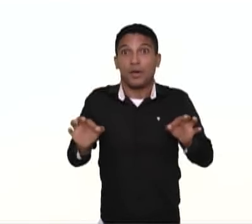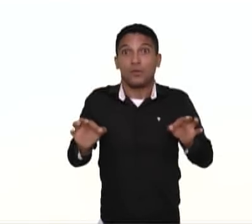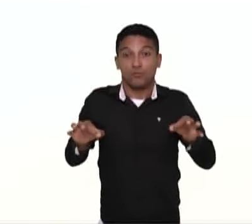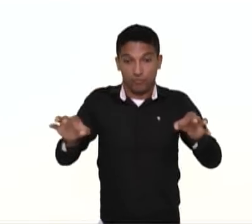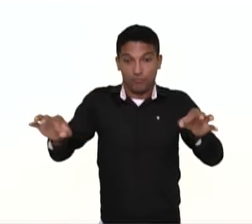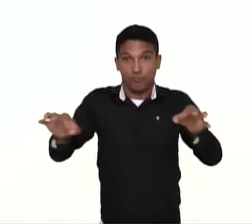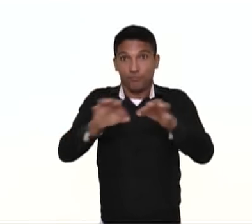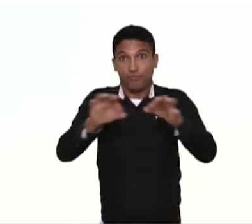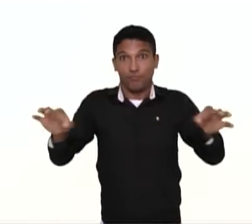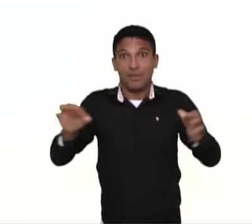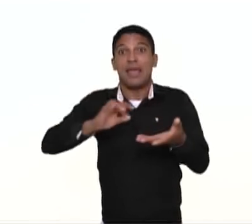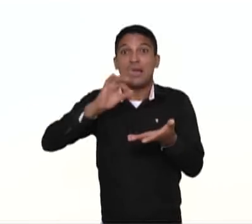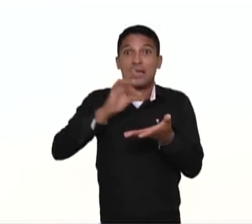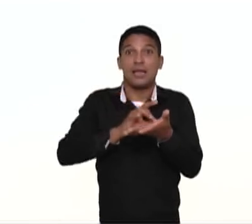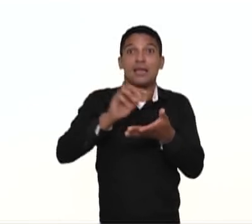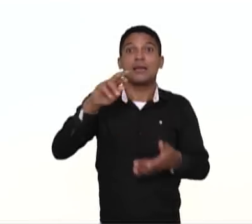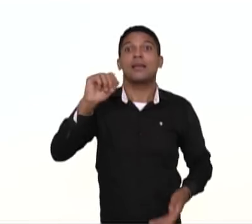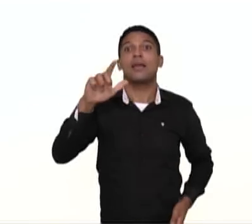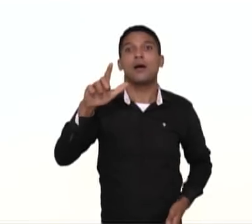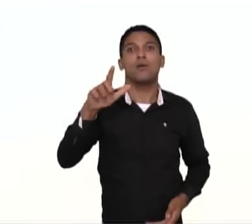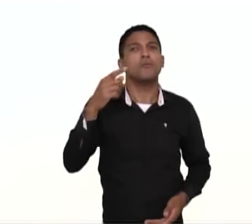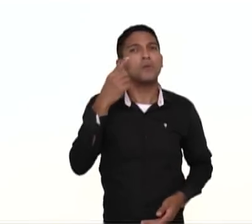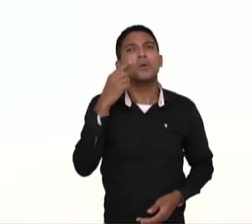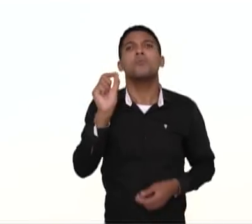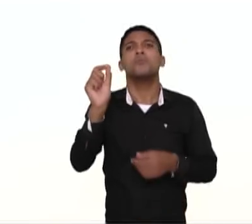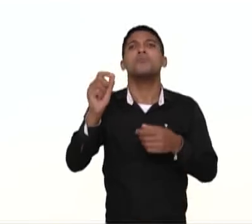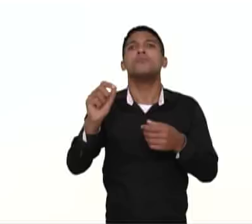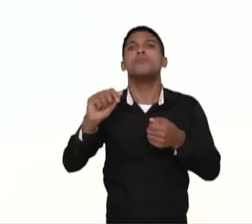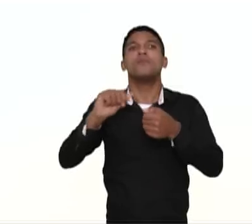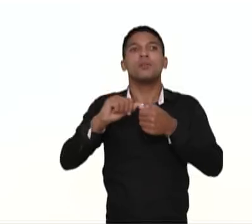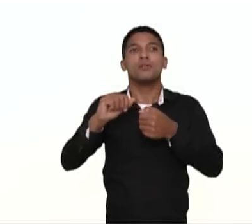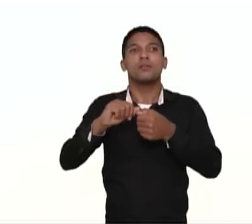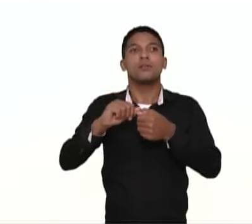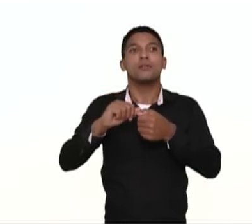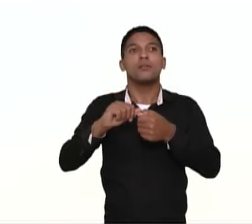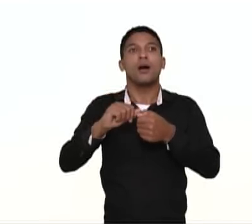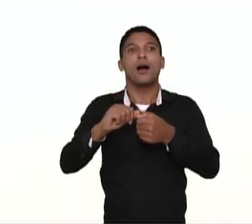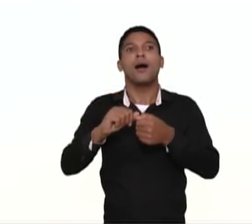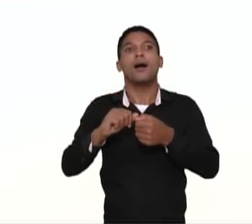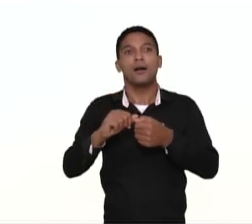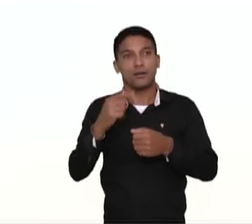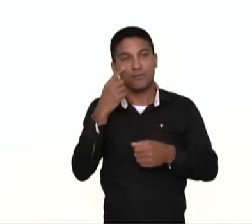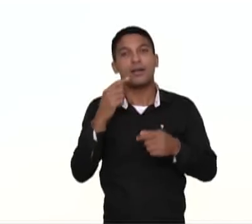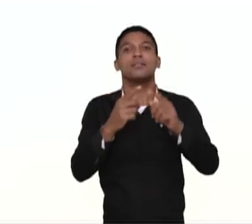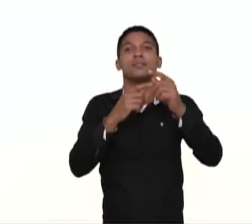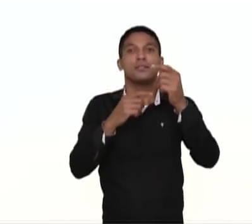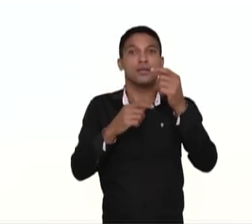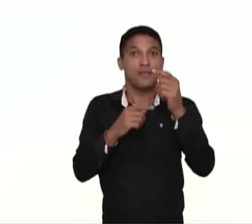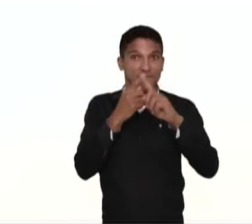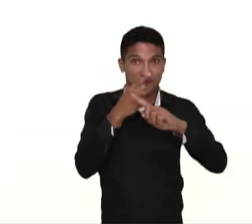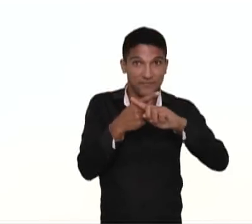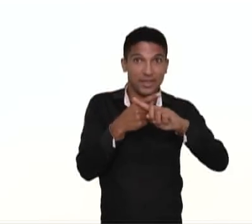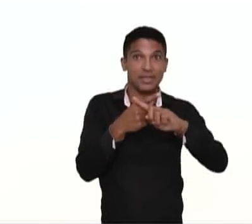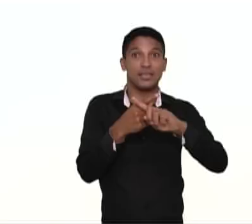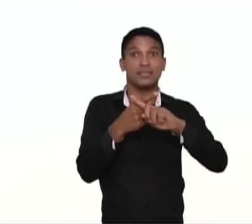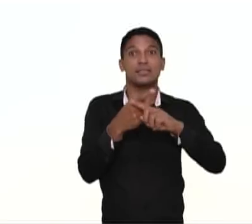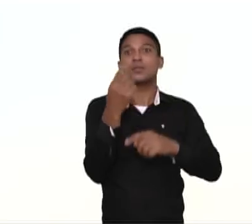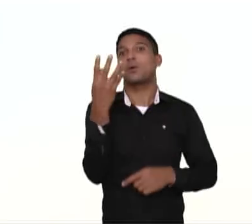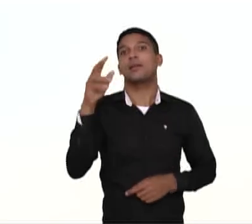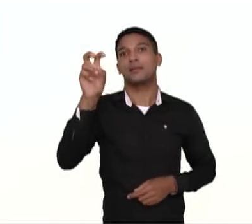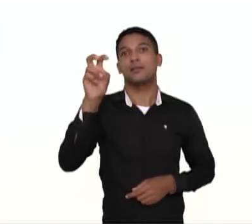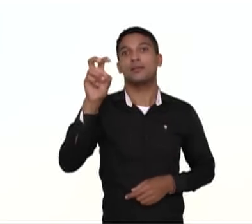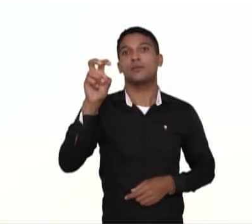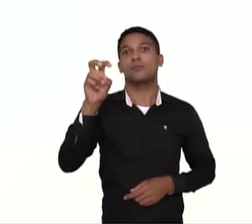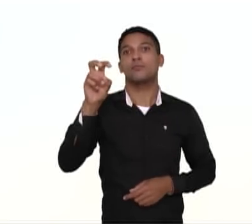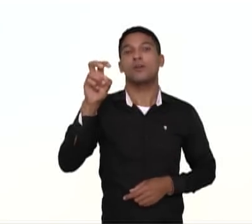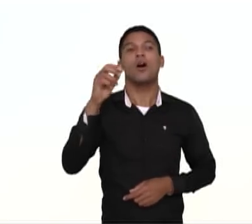centímetro que eu tenho aqui, eu tenho que multiplicar por 45 para ter o tamanho real. Então, eu faço aqui vezes 45, ó. 6 vezes